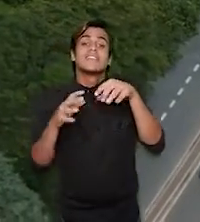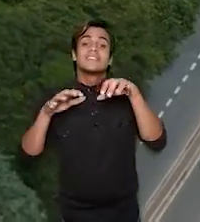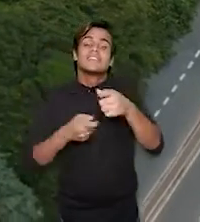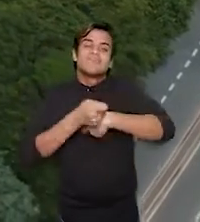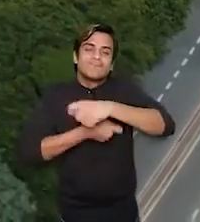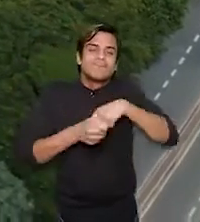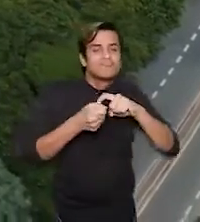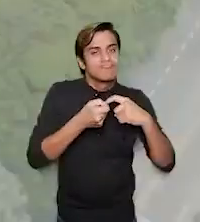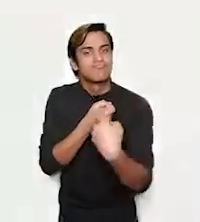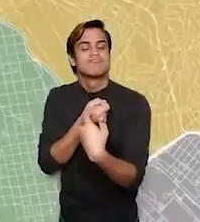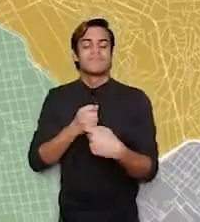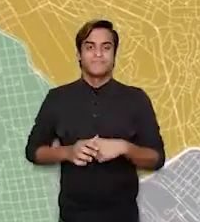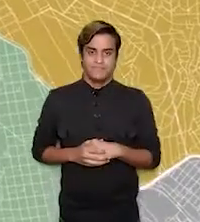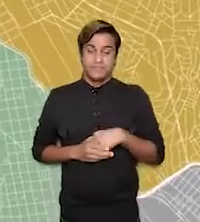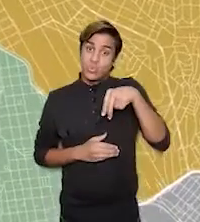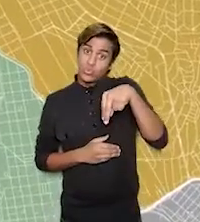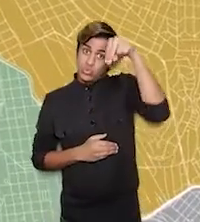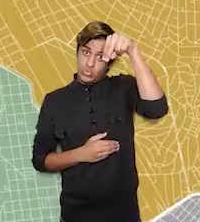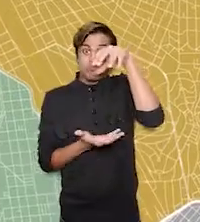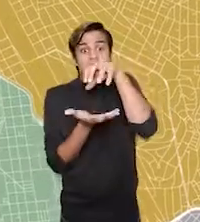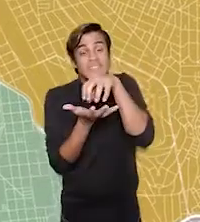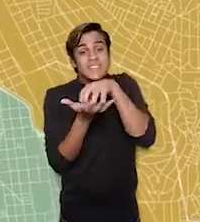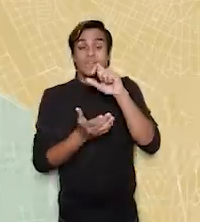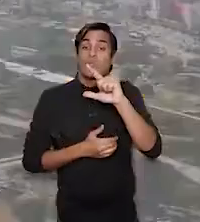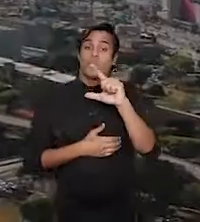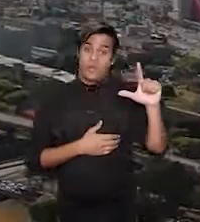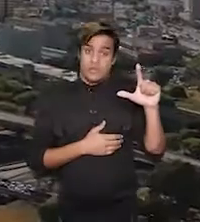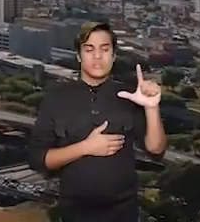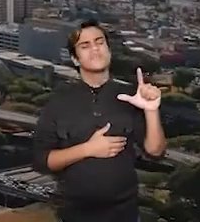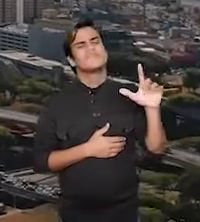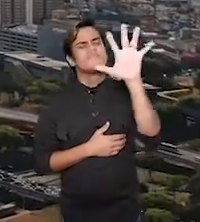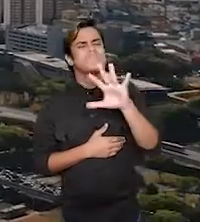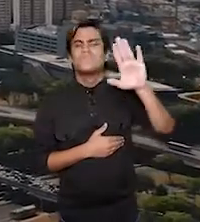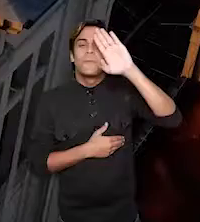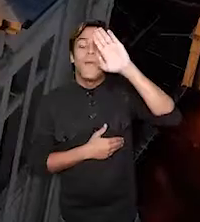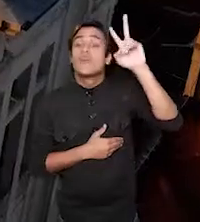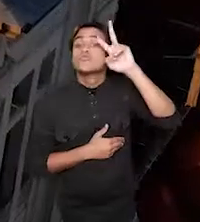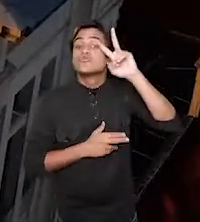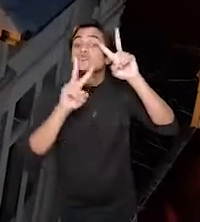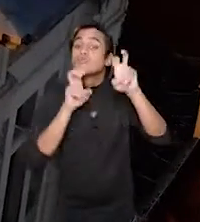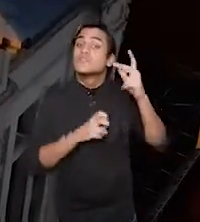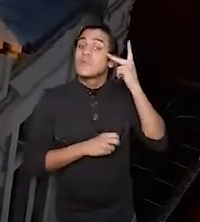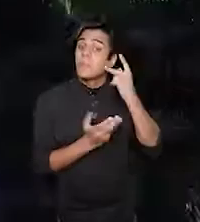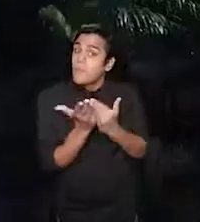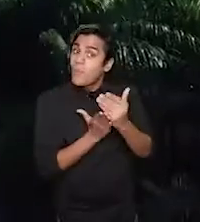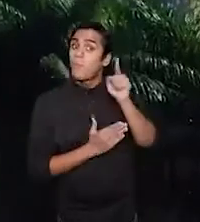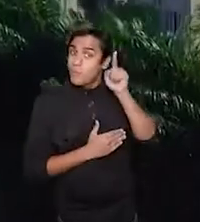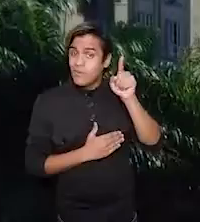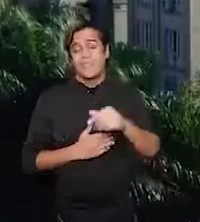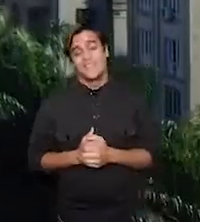Comércio de Eventos. Norte, Centro e Leste. A alma histórica da cidade, onde tudo começou.